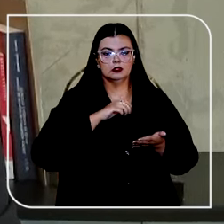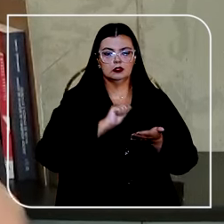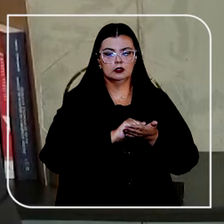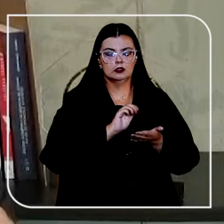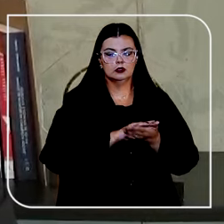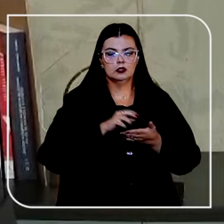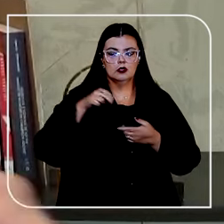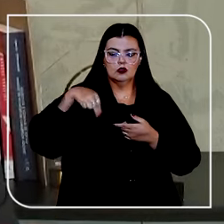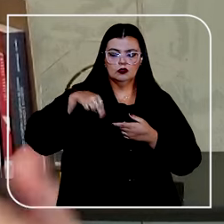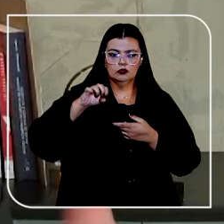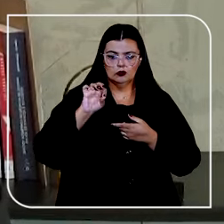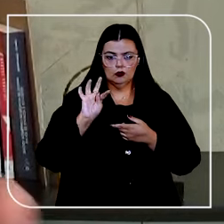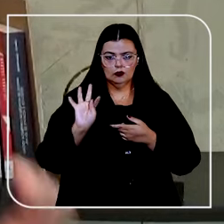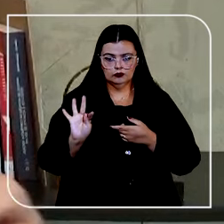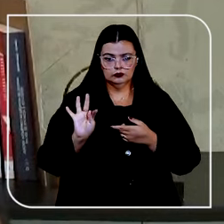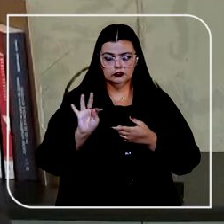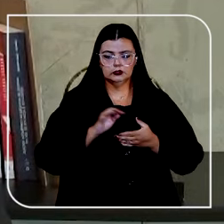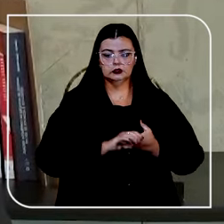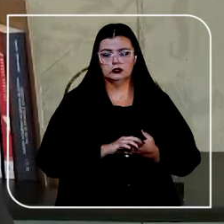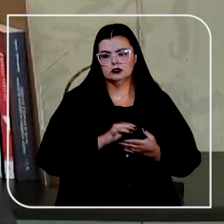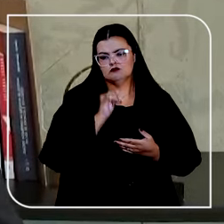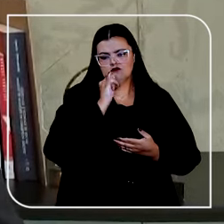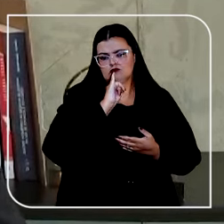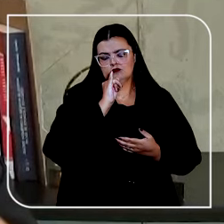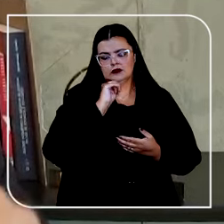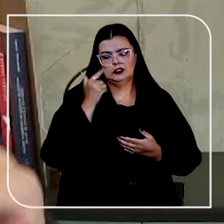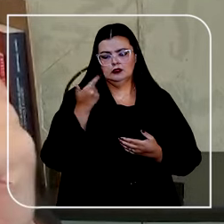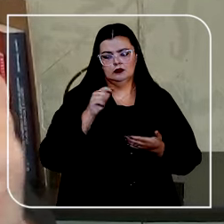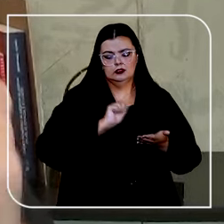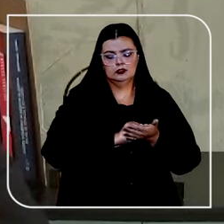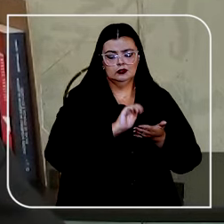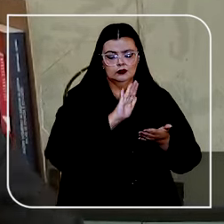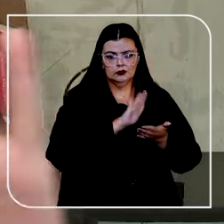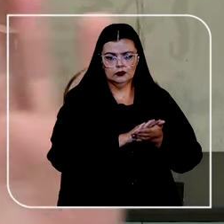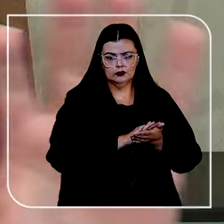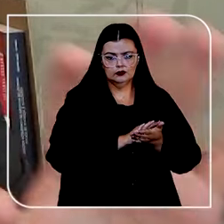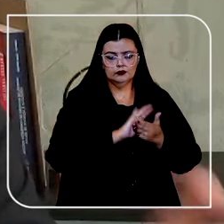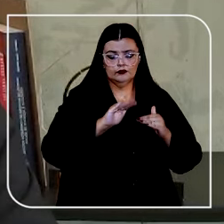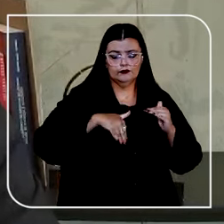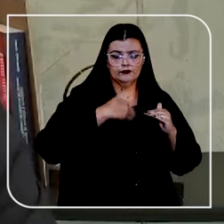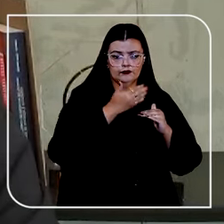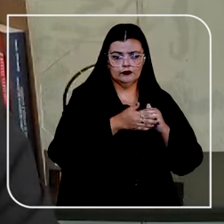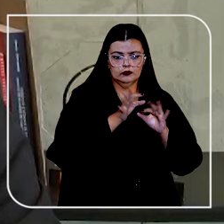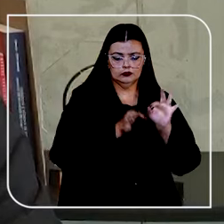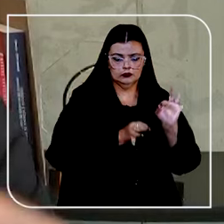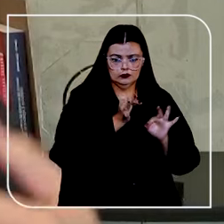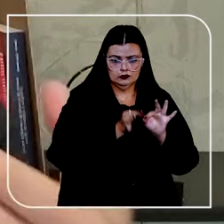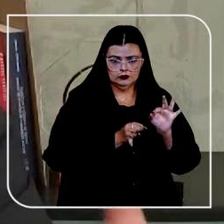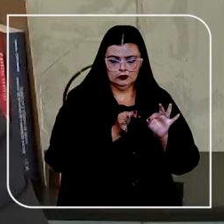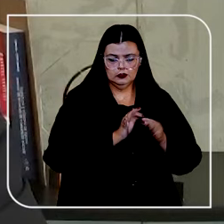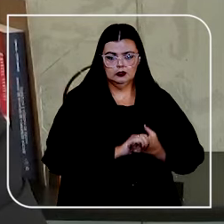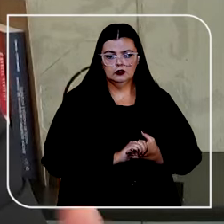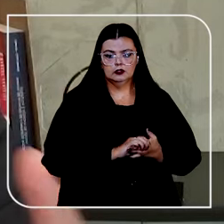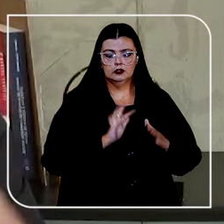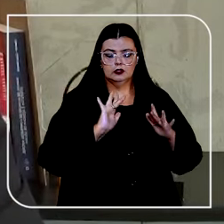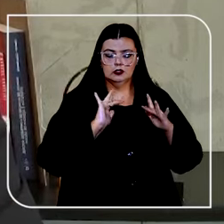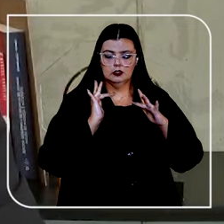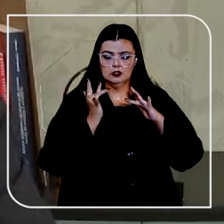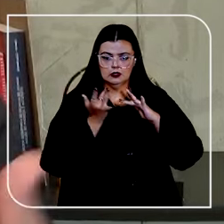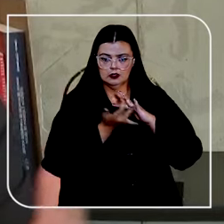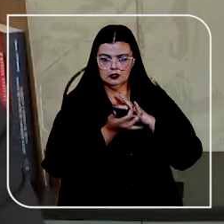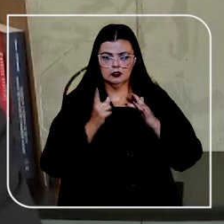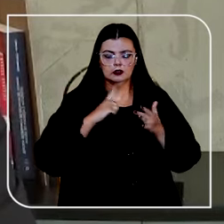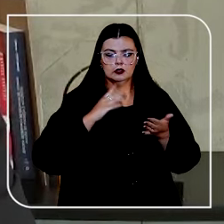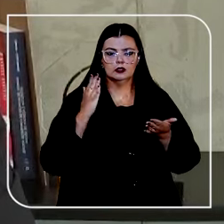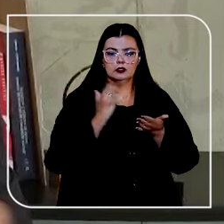chama de notice and takedown ou seja para que haja uma notificação extrajudicial E aí essas redes